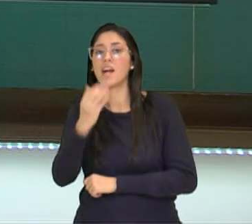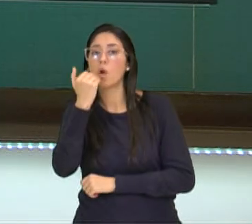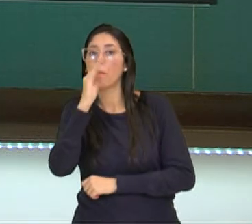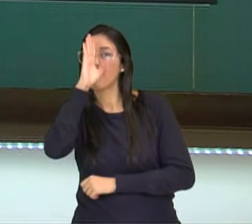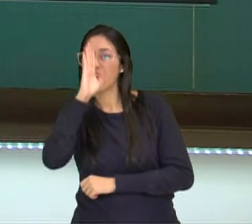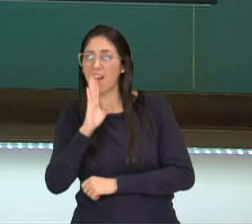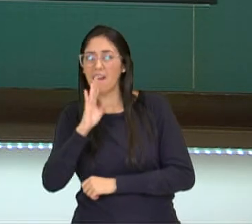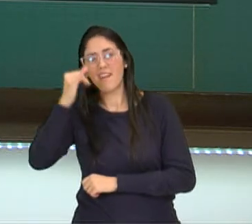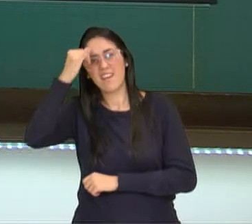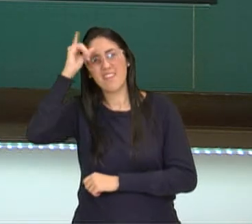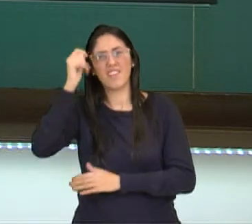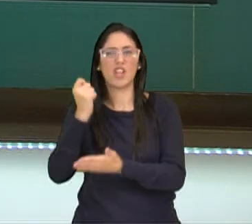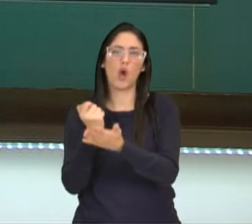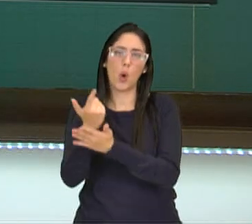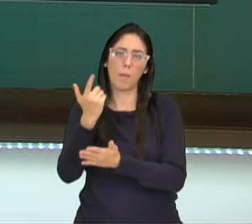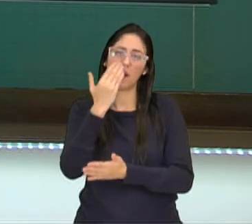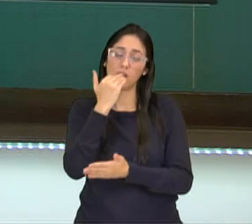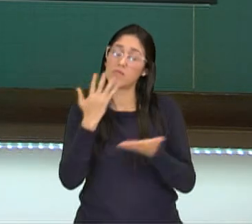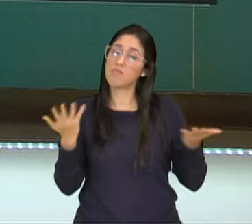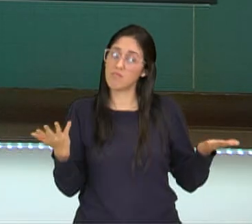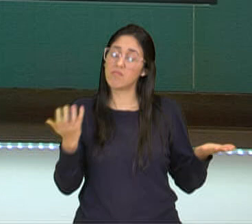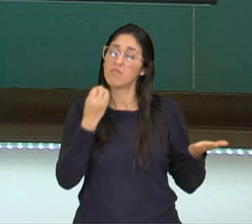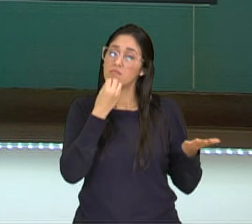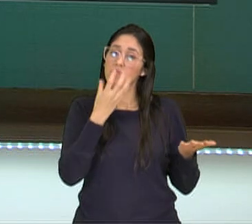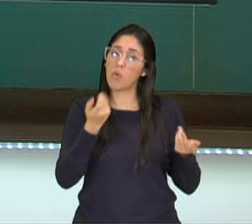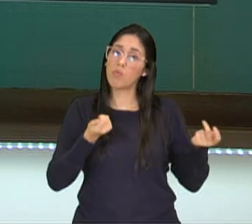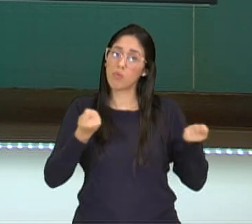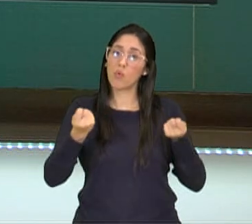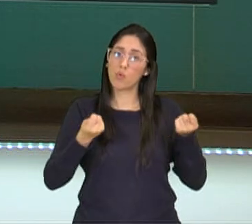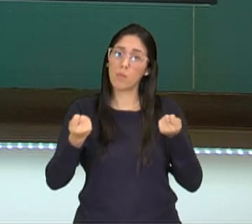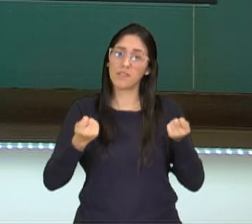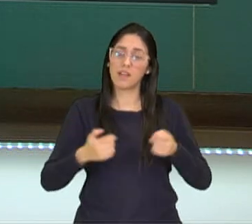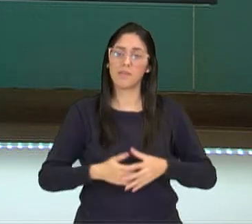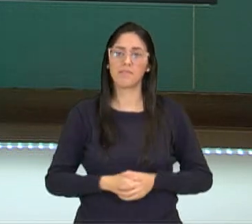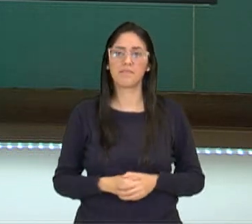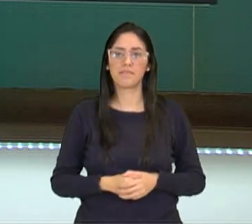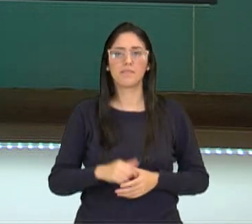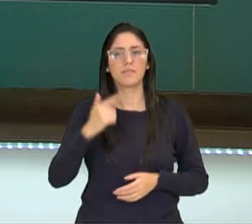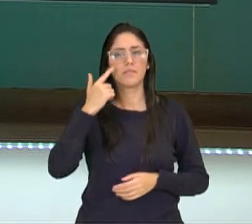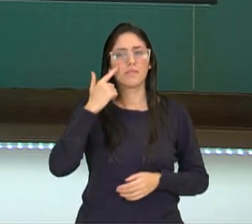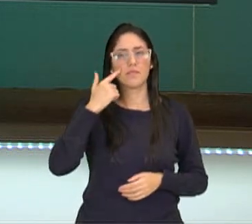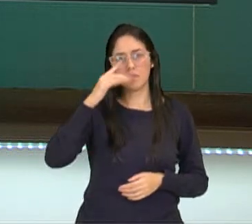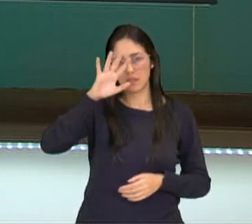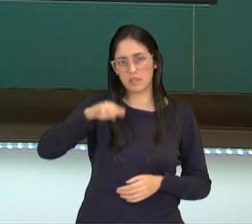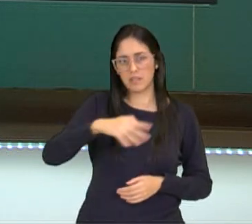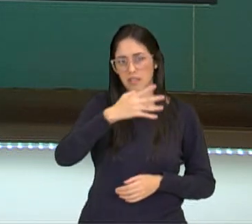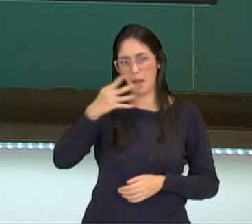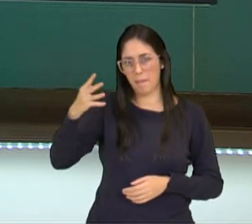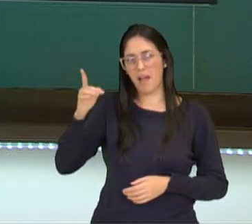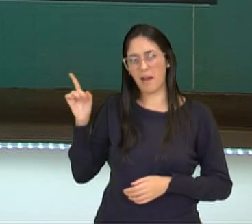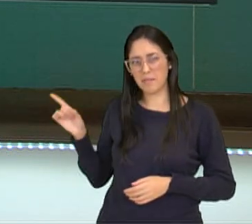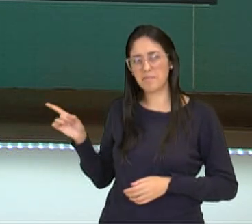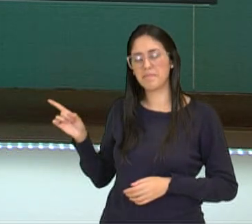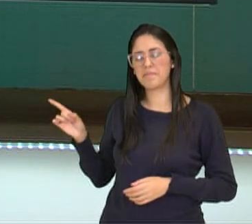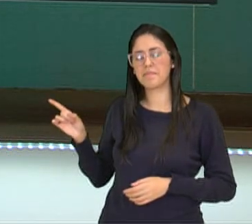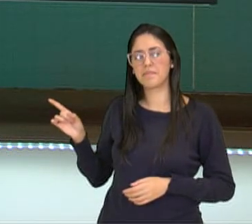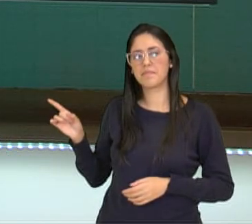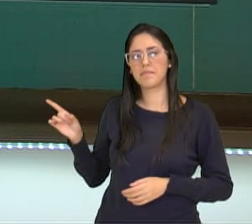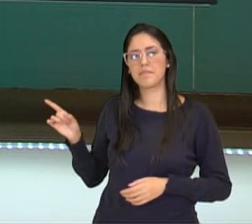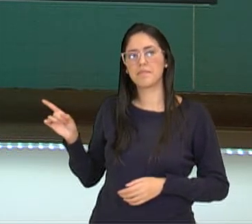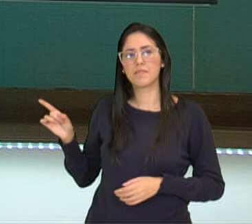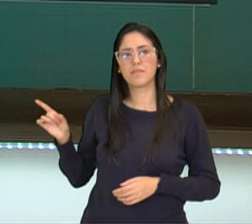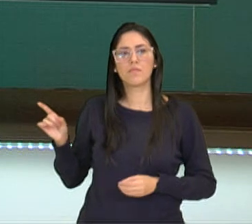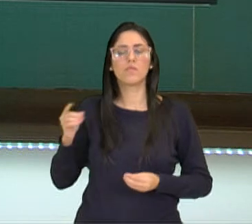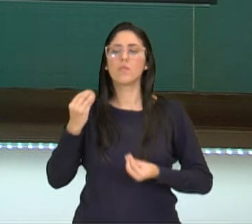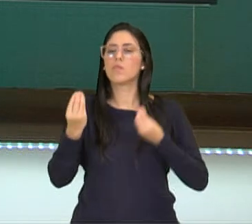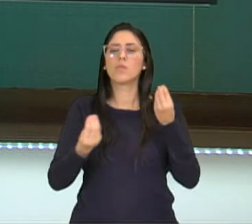cantina comercial. É uma maneira dele contribuir. Preencha a tabela que eu tenho aqui e verifique quanto